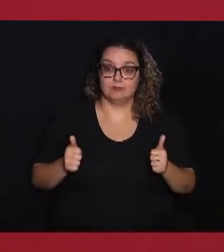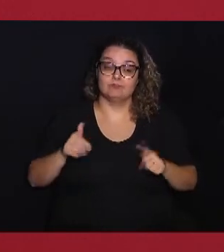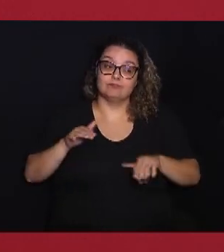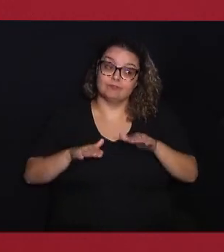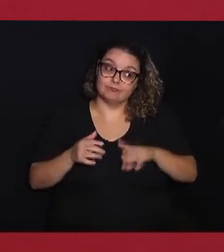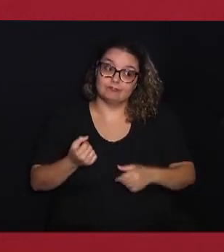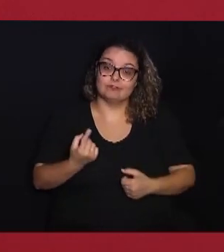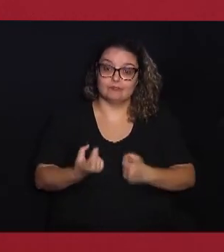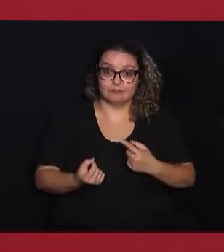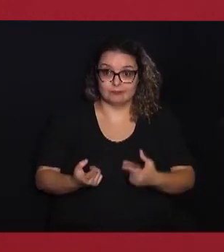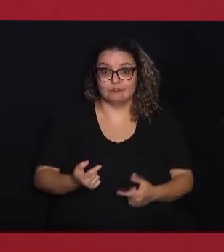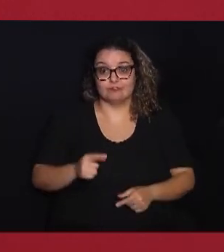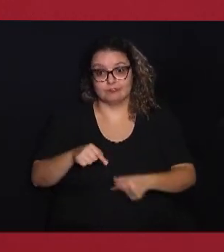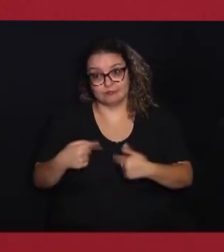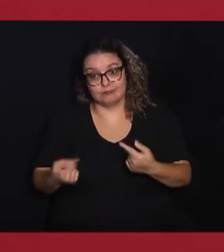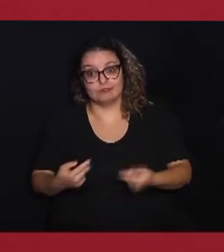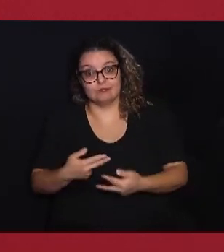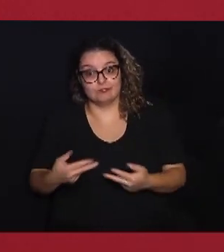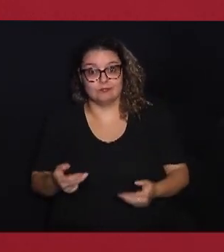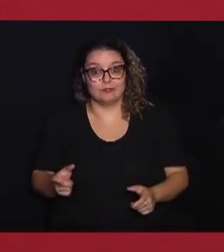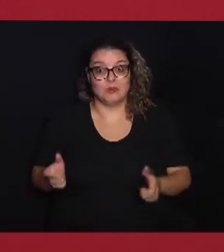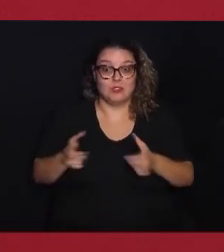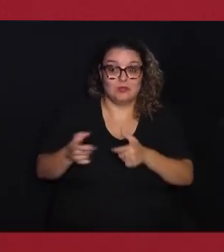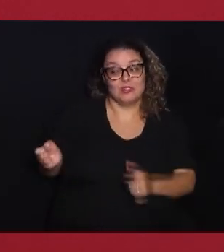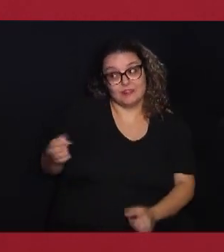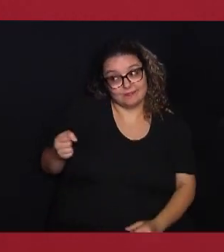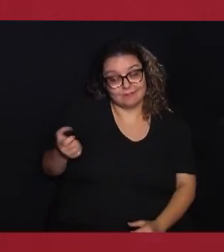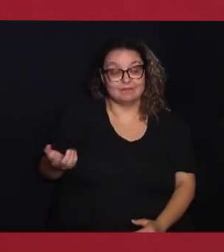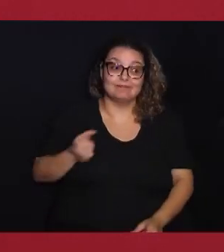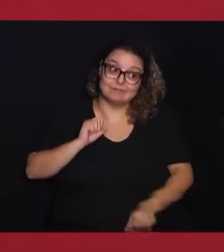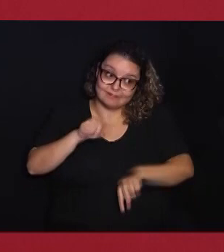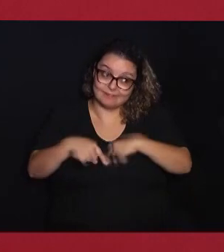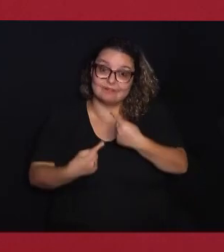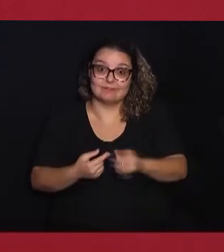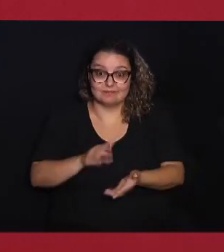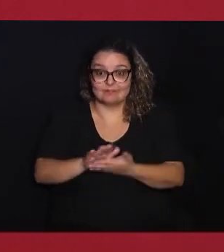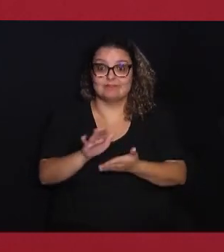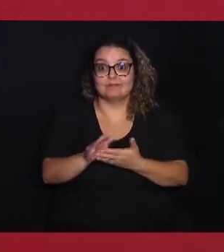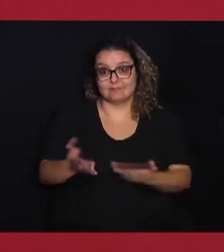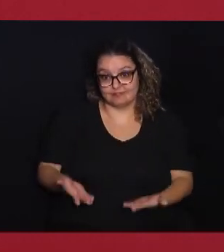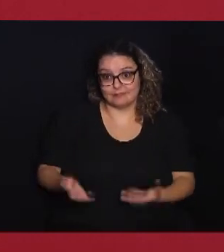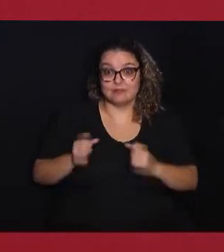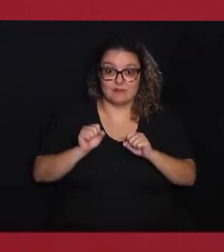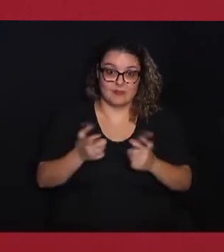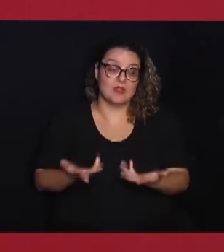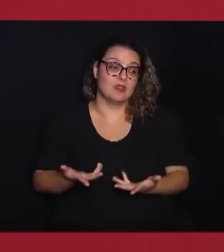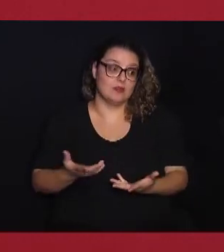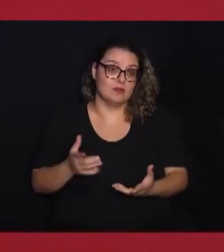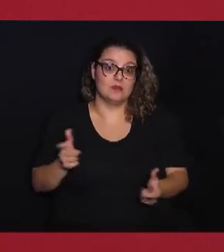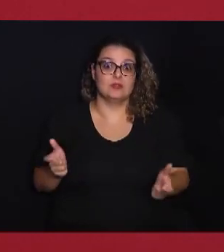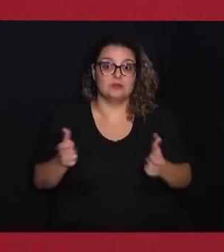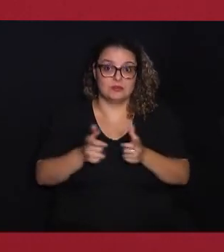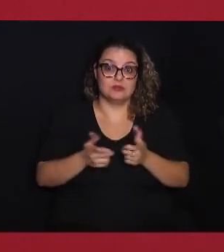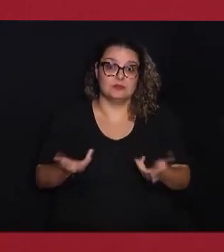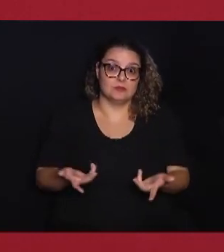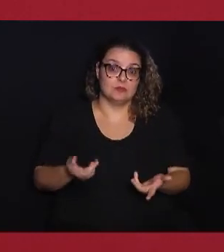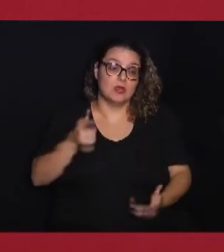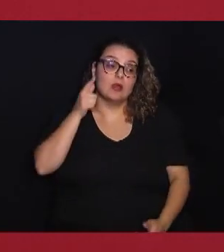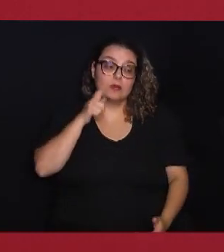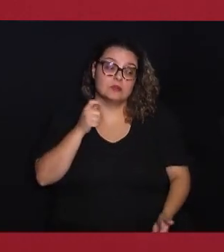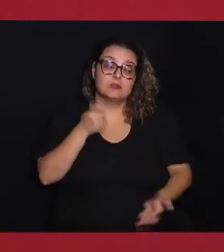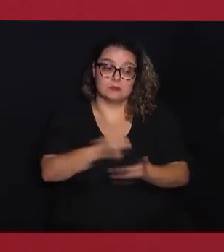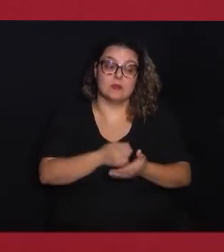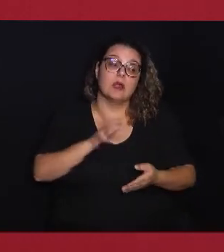né? Mas talvez tenha que reduzir em algum outro lugar, reduzir um pouquinho na cervejinha, reduzir algum outro gasto que você possa comprimir,